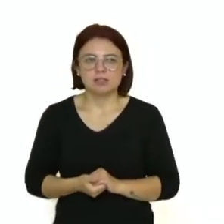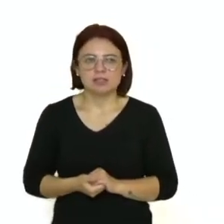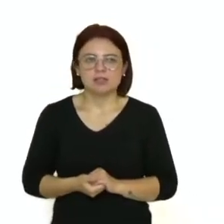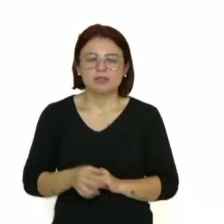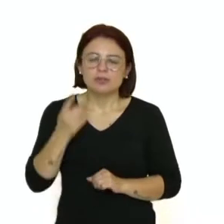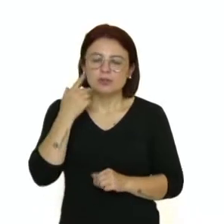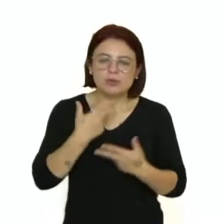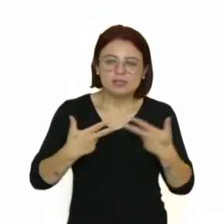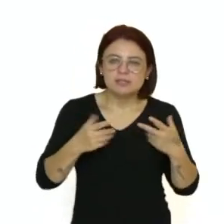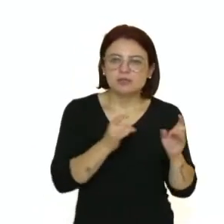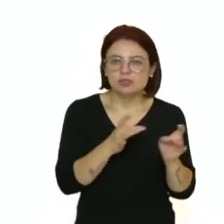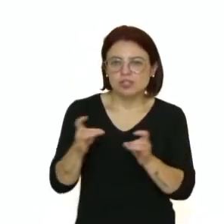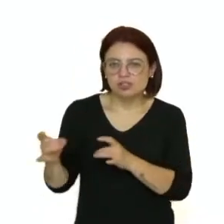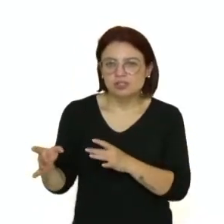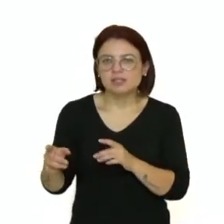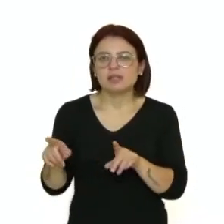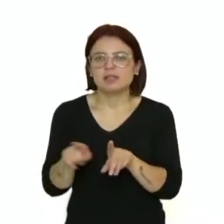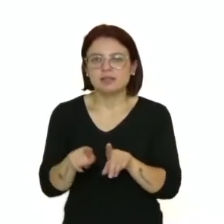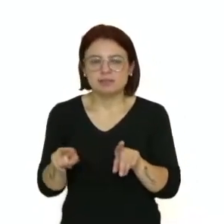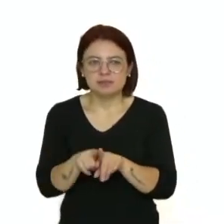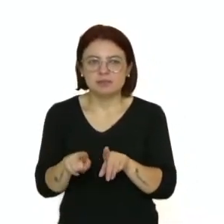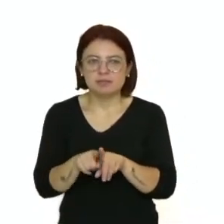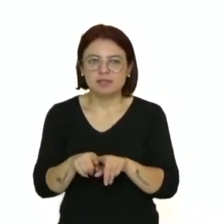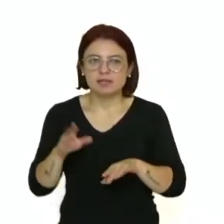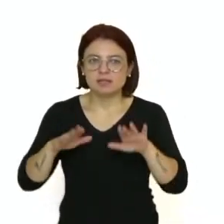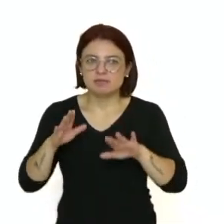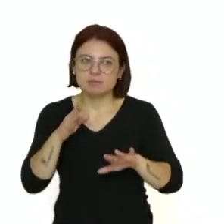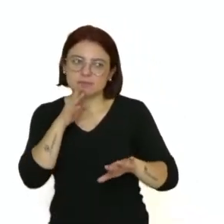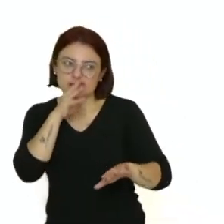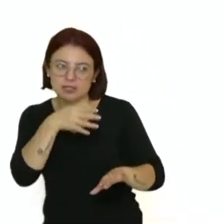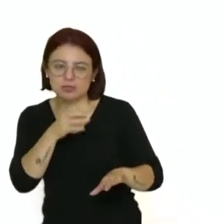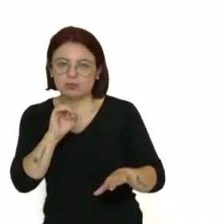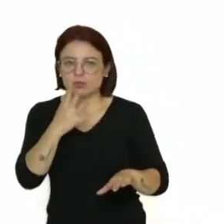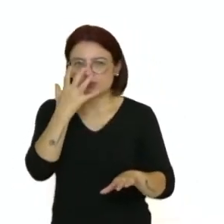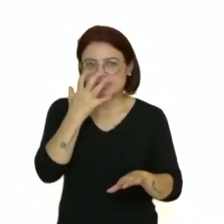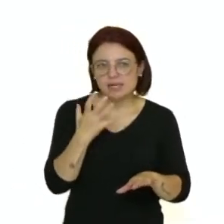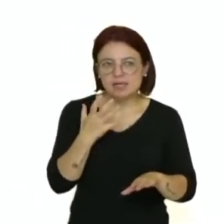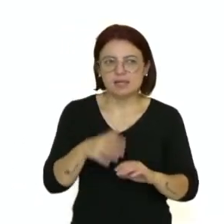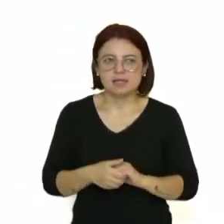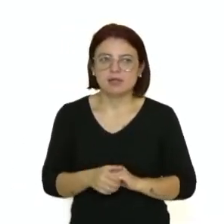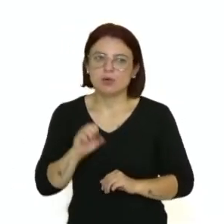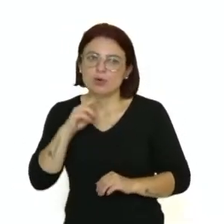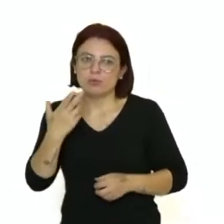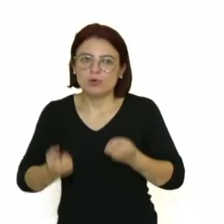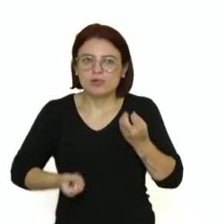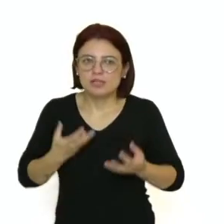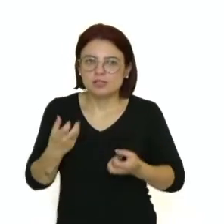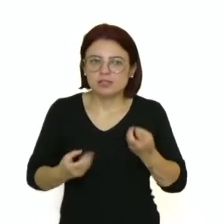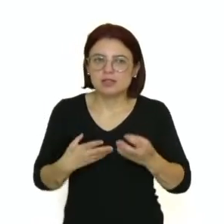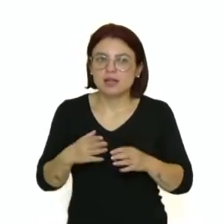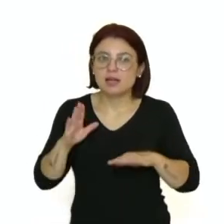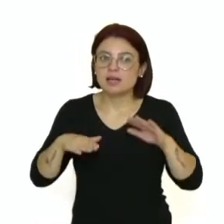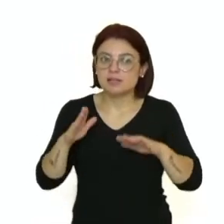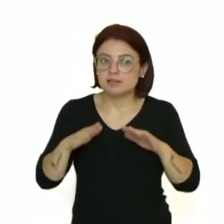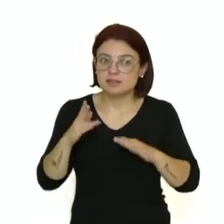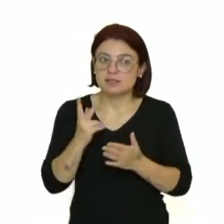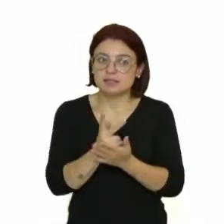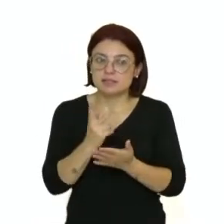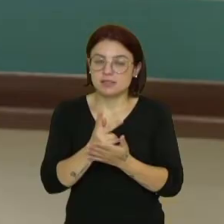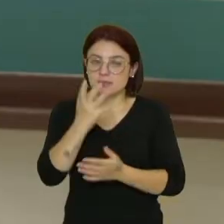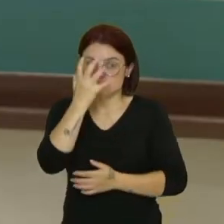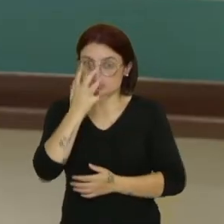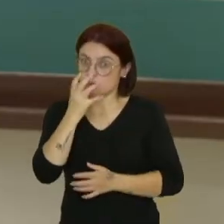a dia, vistas por meio de um olhar irônico, ou sério, ou poético, mas sempre agudo